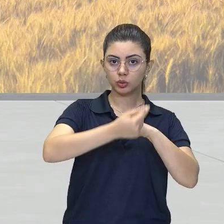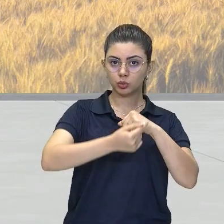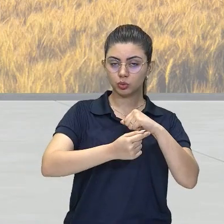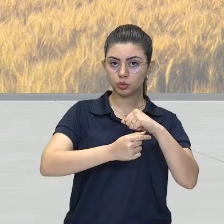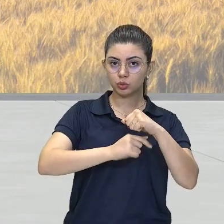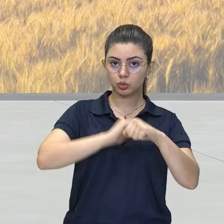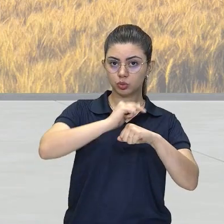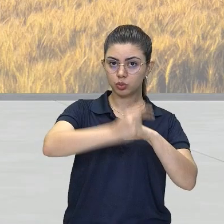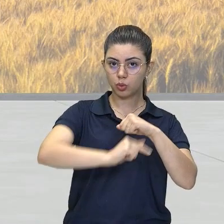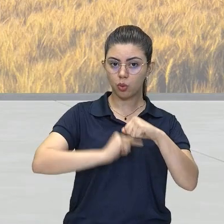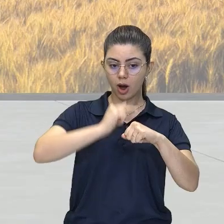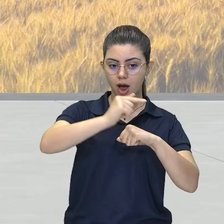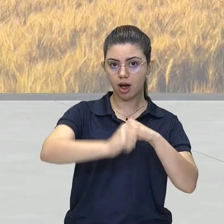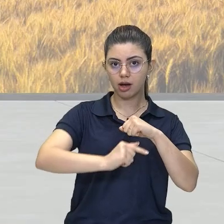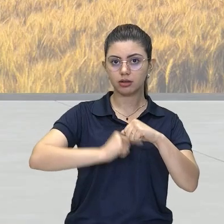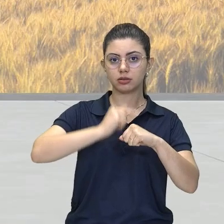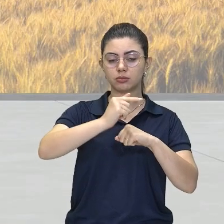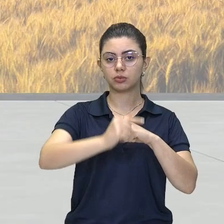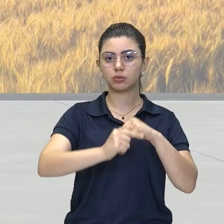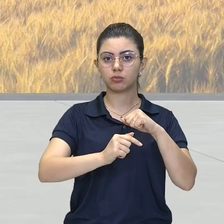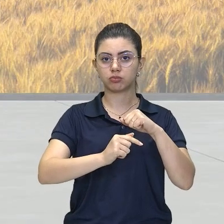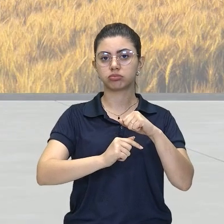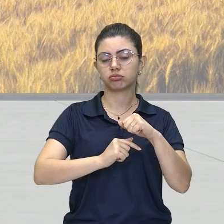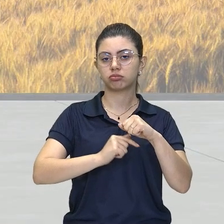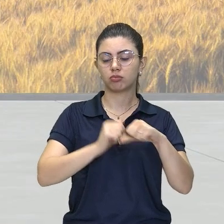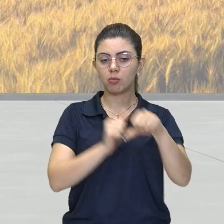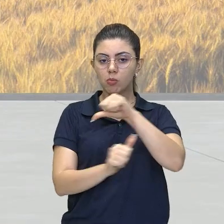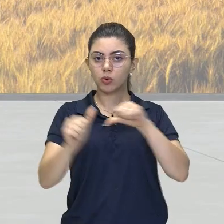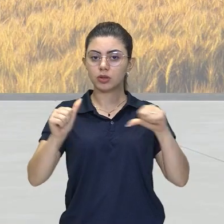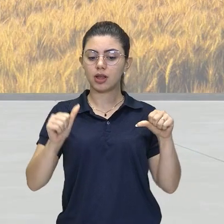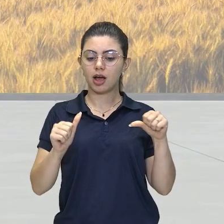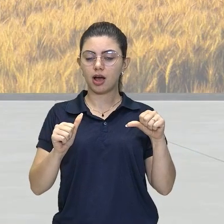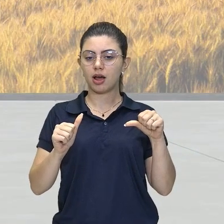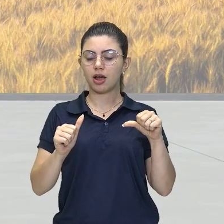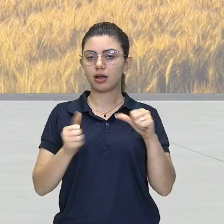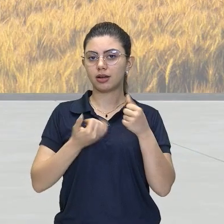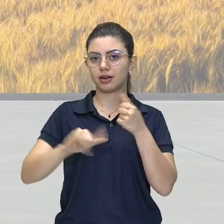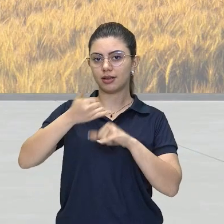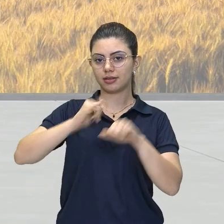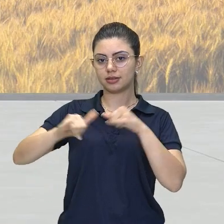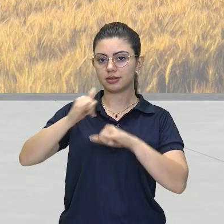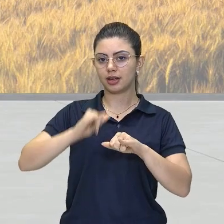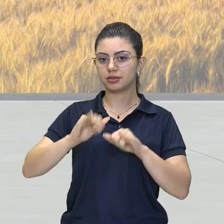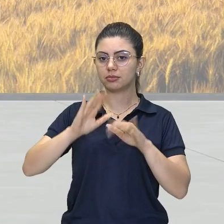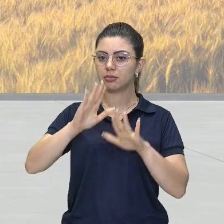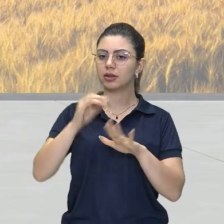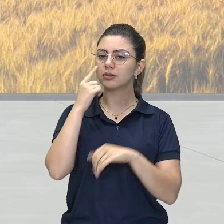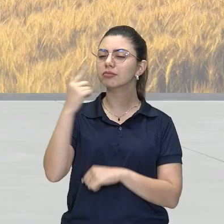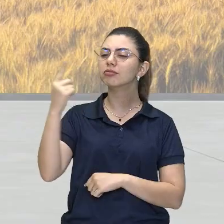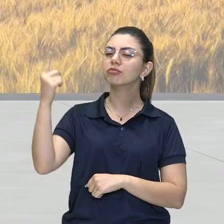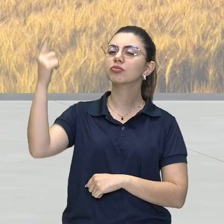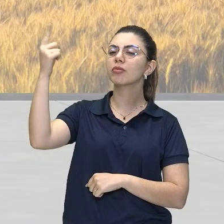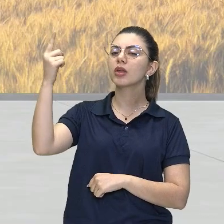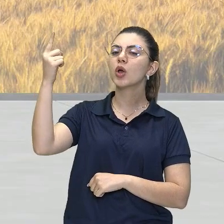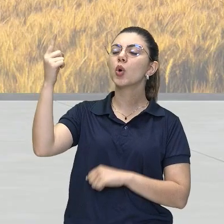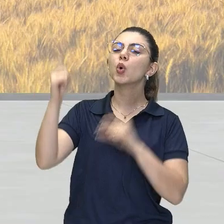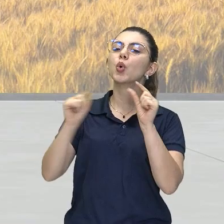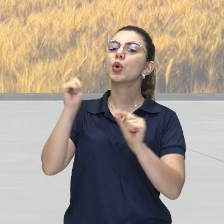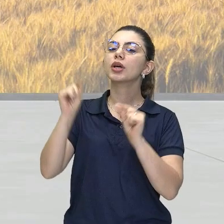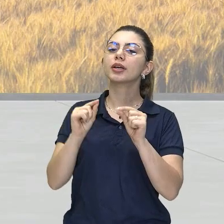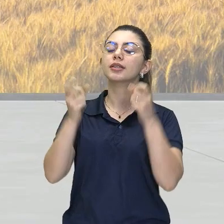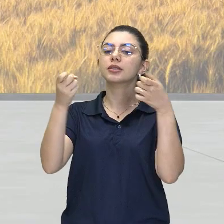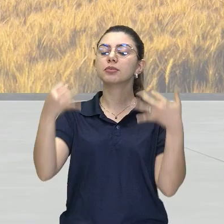energia elétrica. Você vê, aqui ao meu lado, nós temos uma plaquinha que diz assim, olha, a energia nuclear é uma forma de